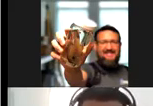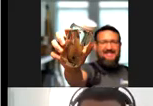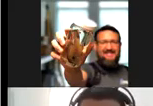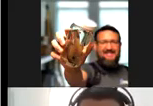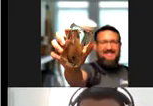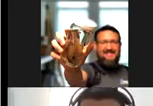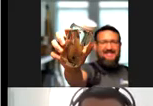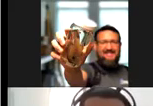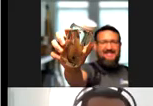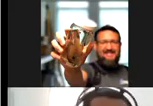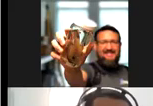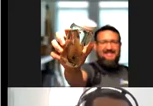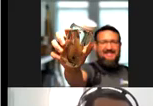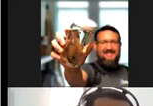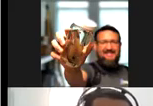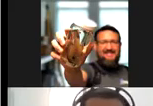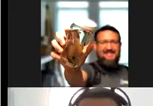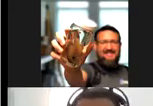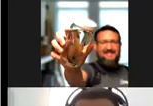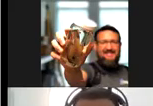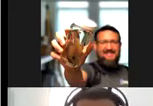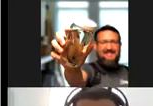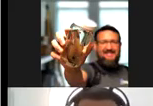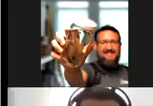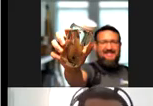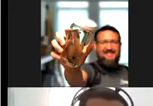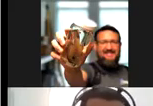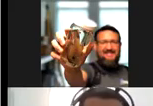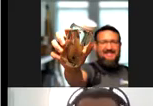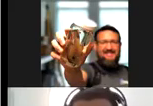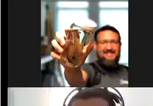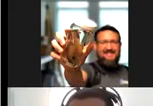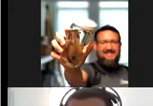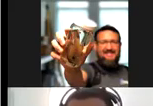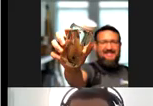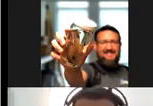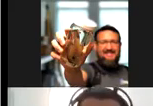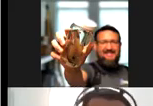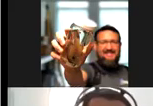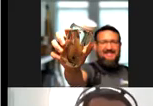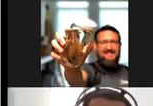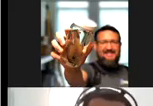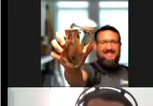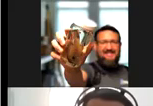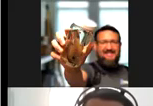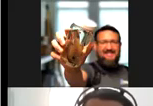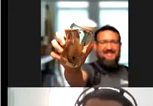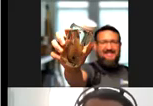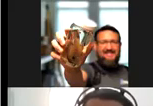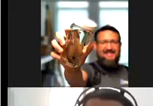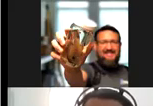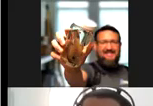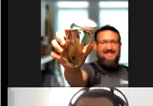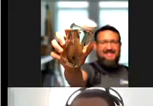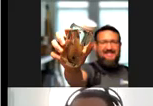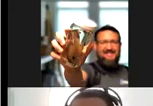vai ter um teste de hipótese, né? A gente vai ter os nossos modelos e vai contrastar com uma hipótese nula. Geralmente é o que a gente faz. Já os modelos preditivos,